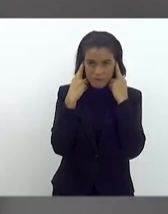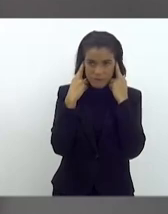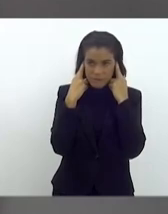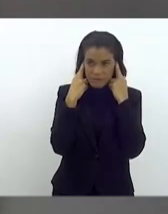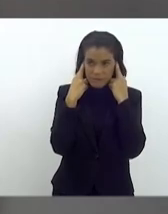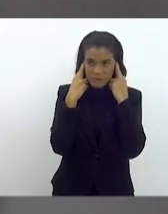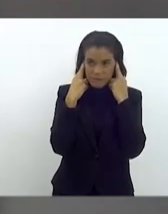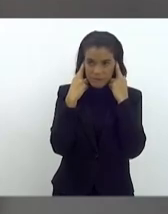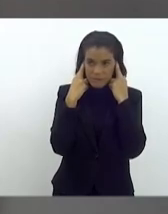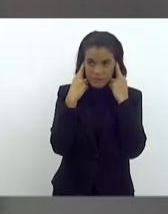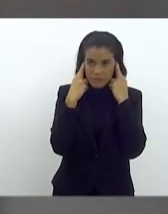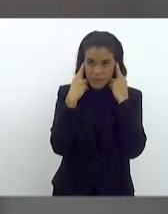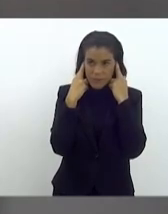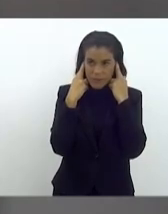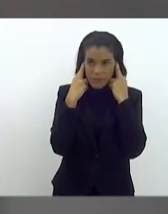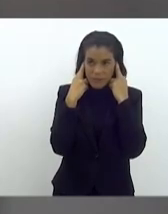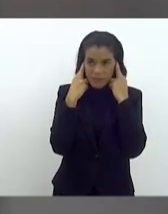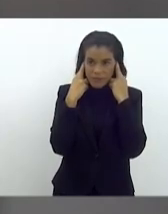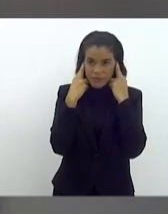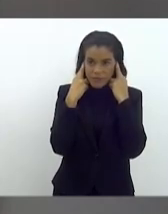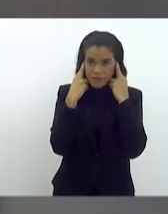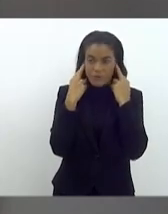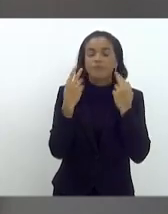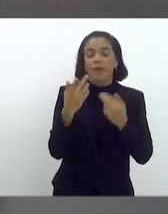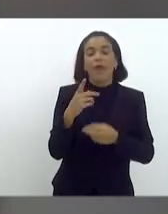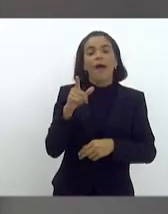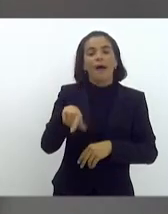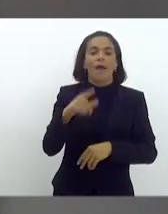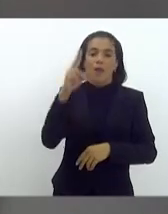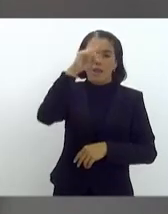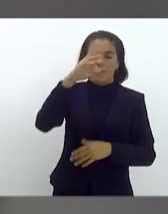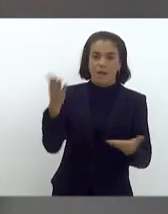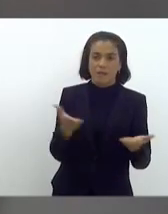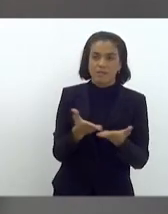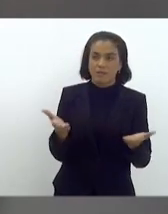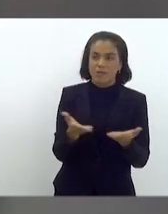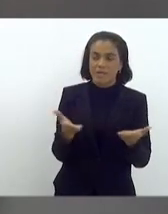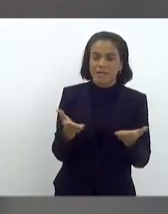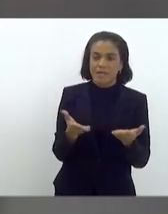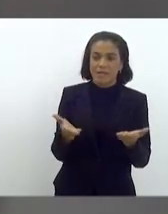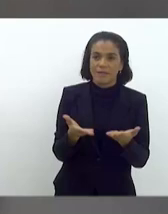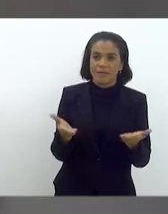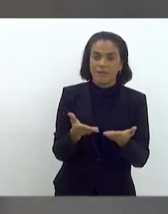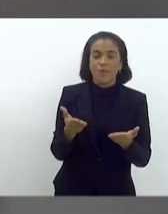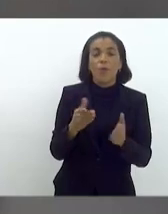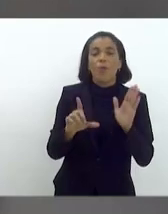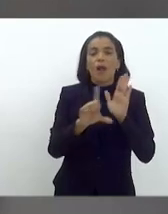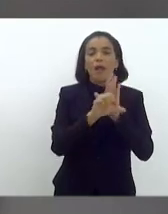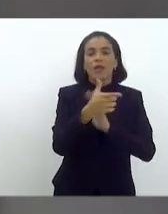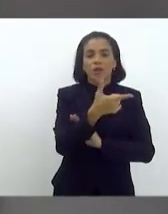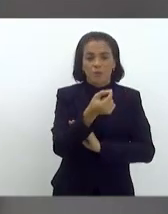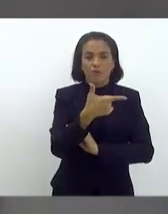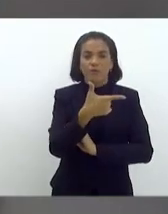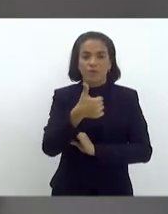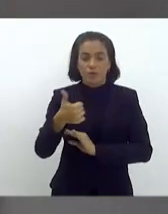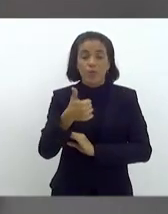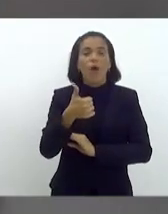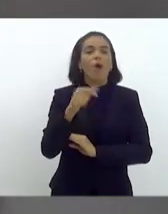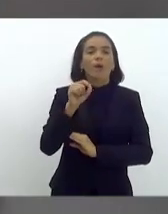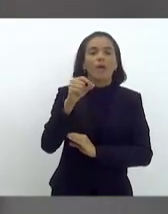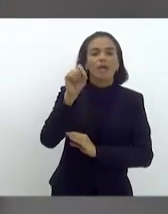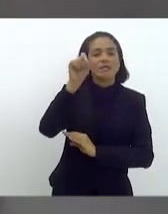e uma outra questão que eu acho que é importante eu me lembrei agora que foi uma lei de 2021 que a lei do sinal vermelho